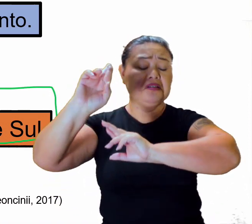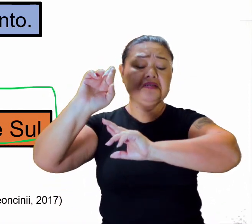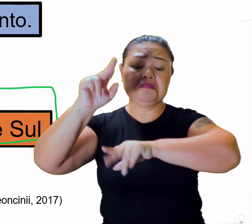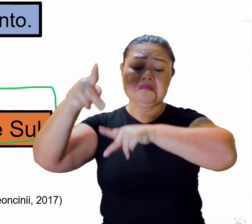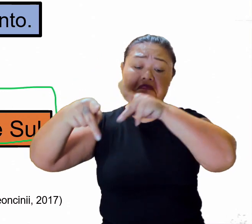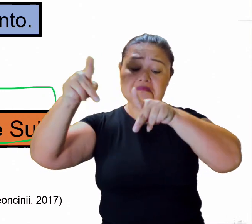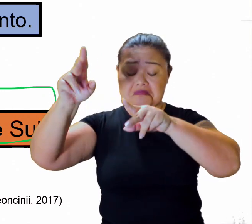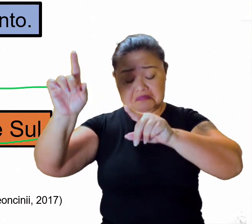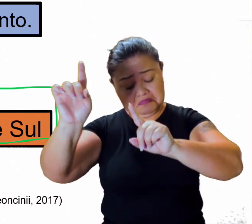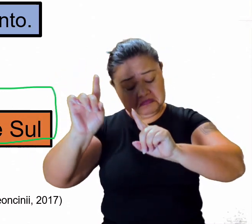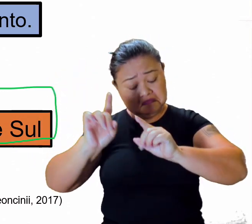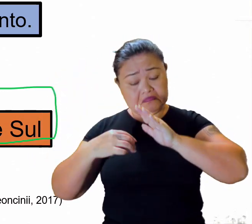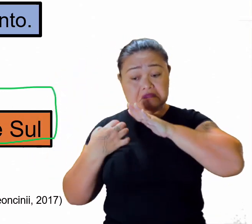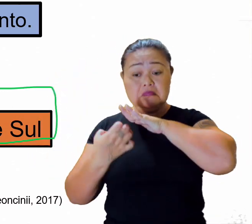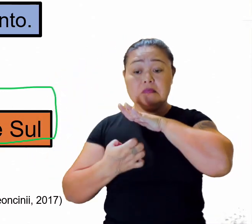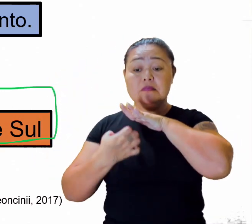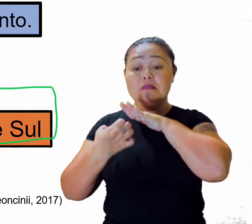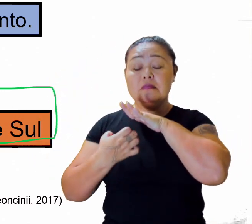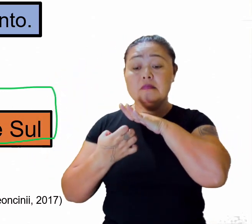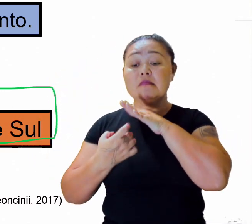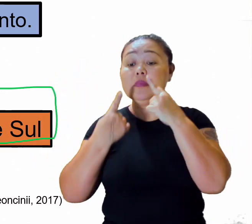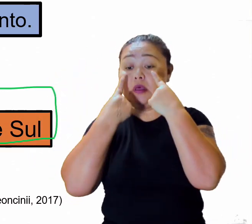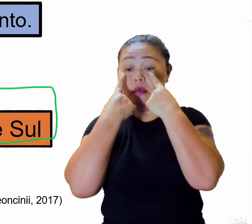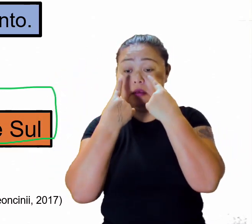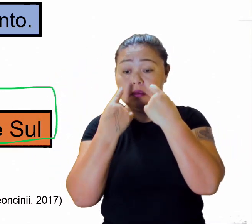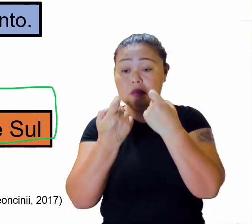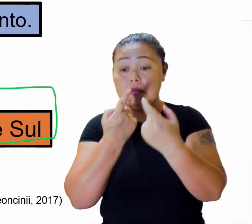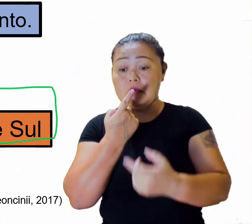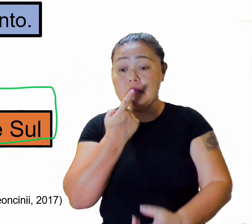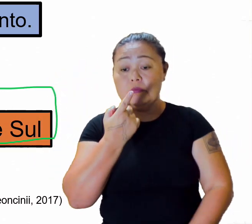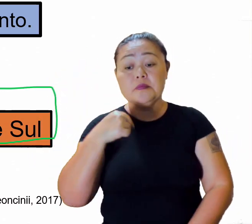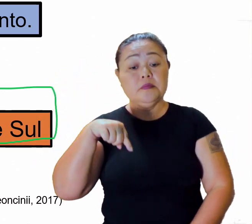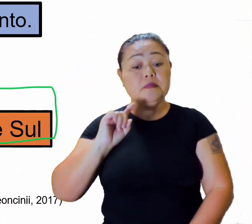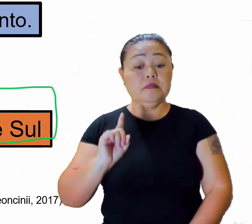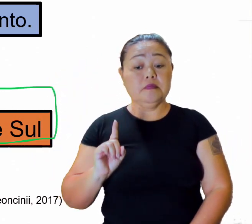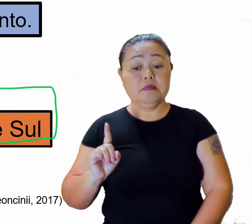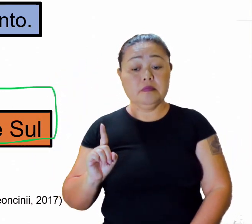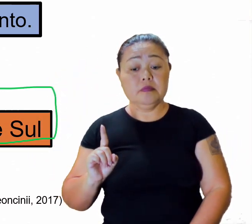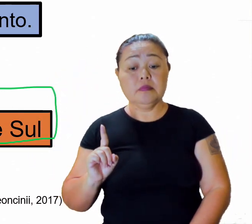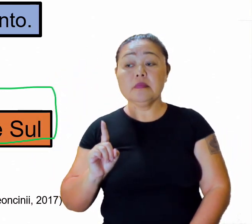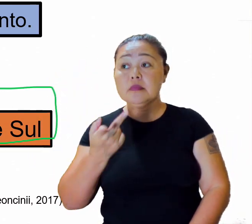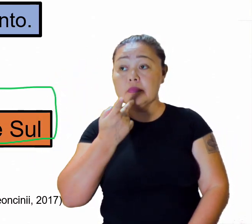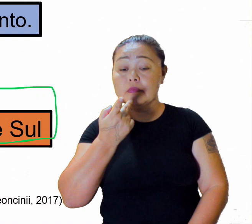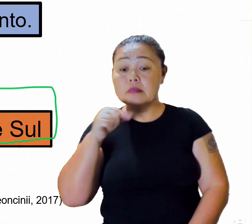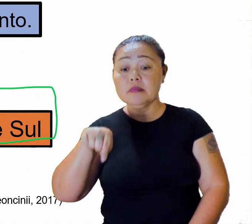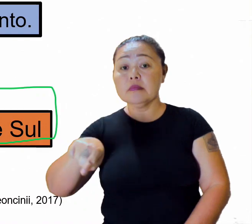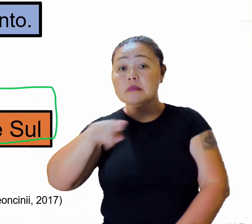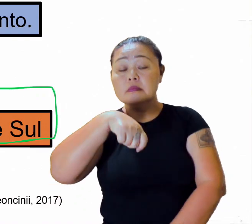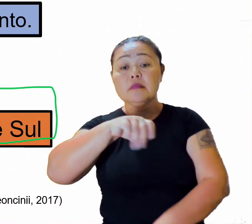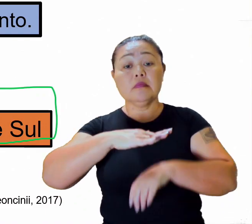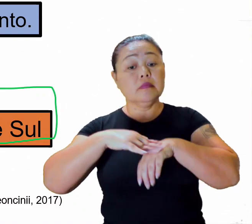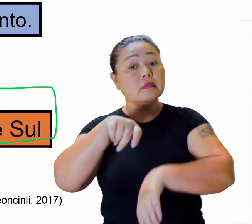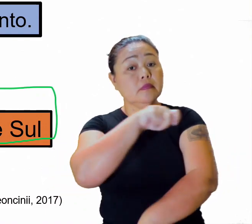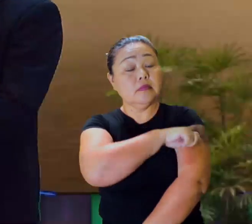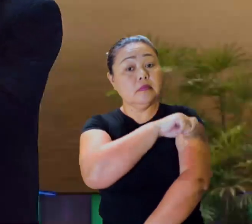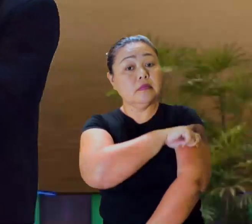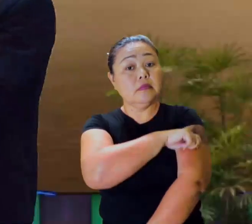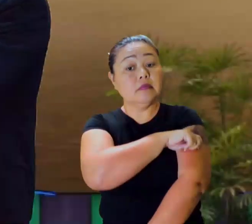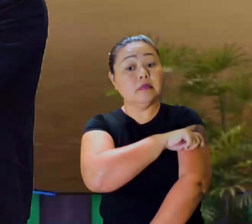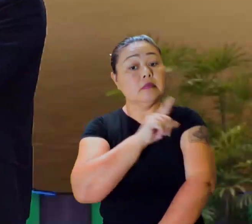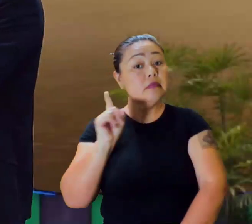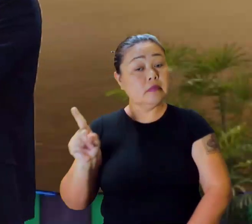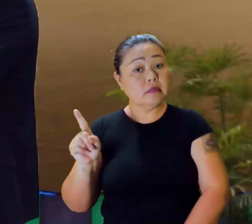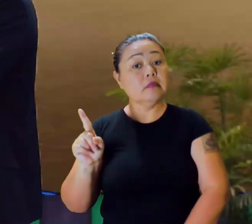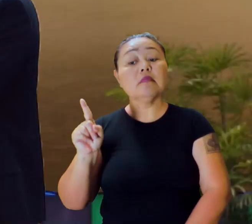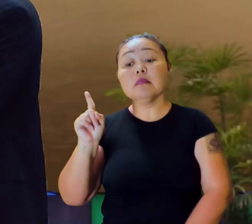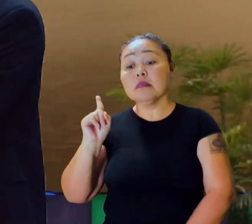isso, a indústria. Isso, então, é interessante, já que você falou nisso aí, ó, vamos falar aqui para os nossos queridos alunos. Então,